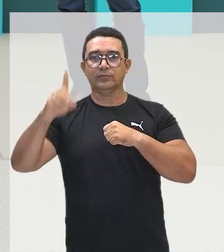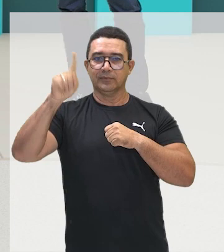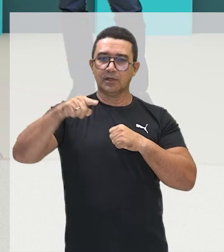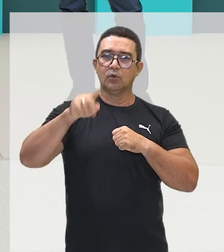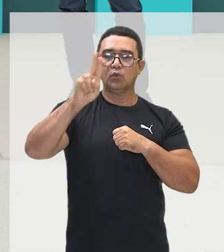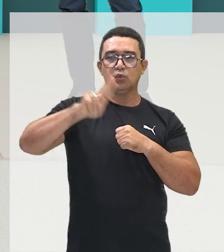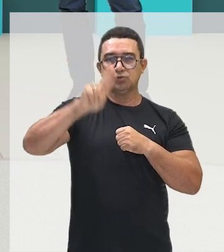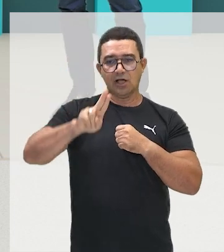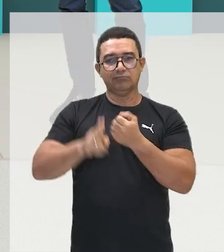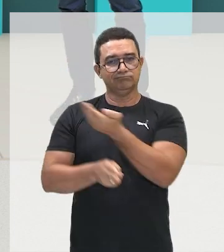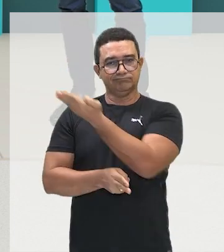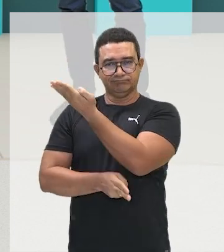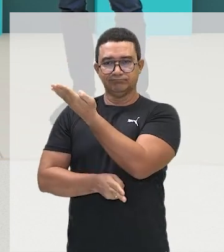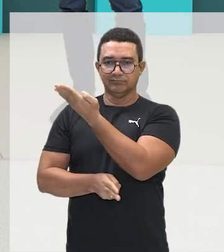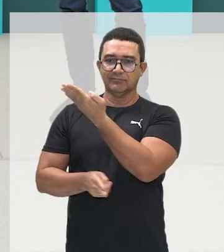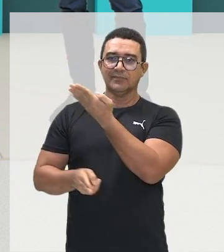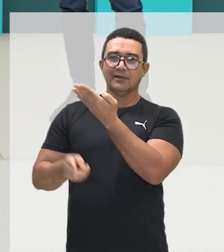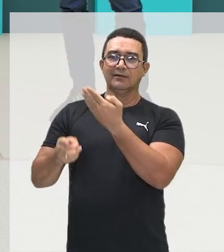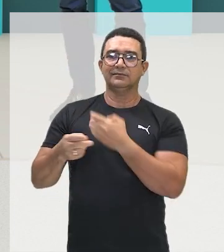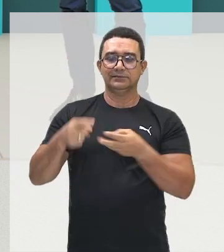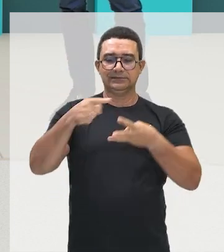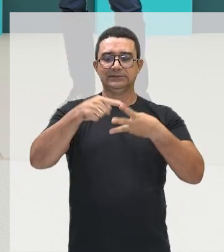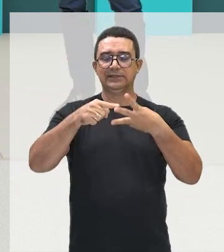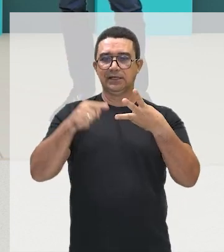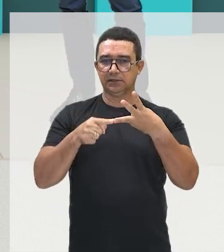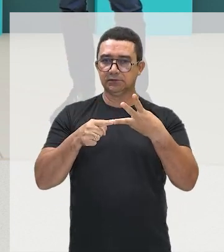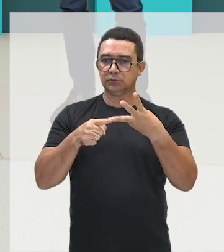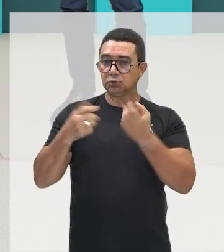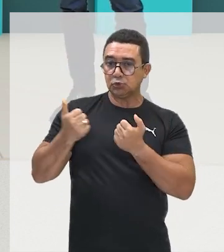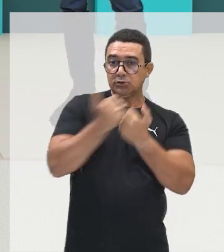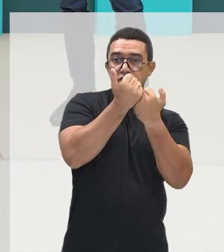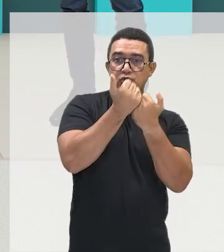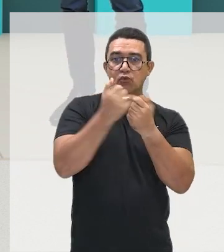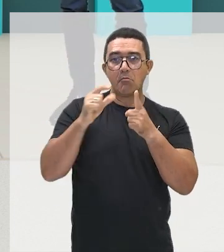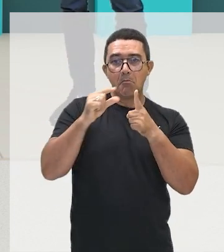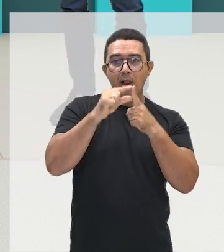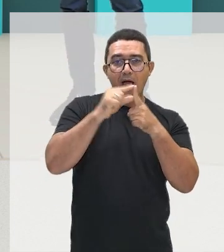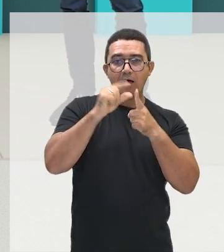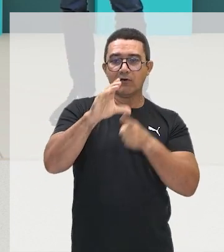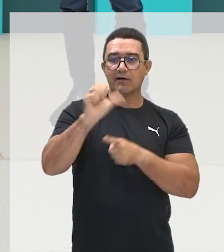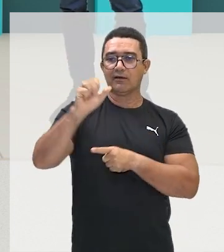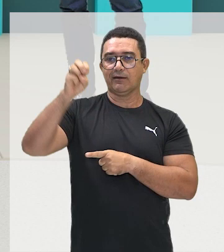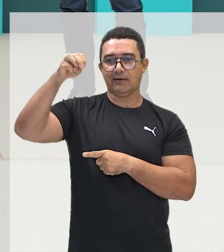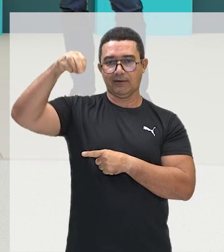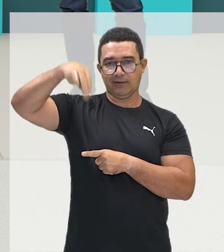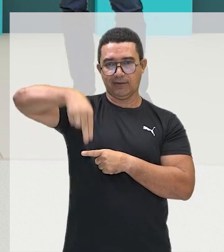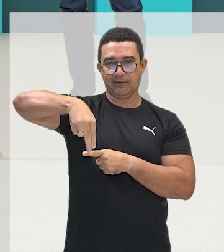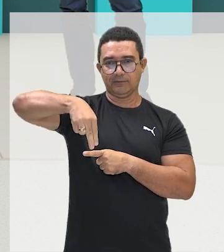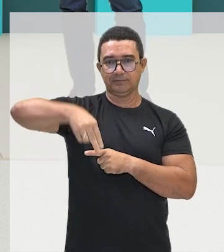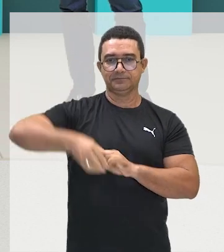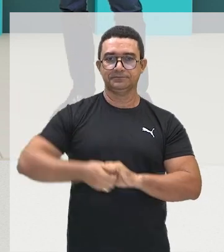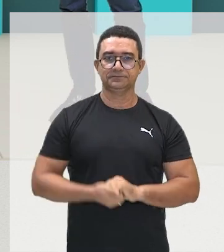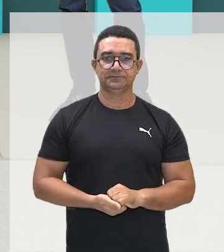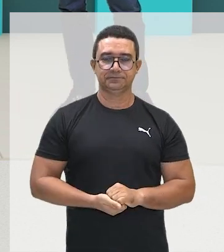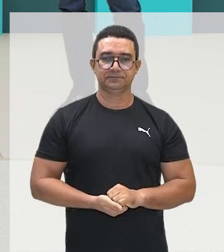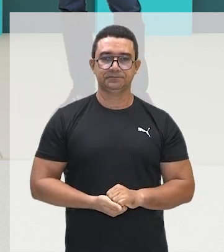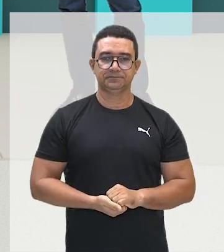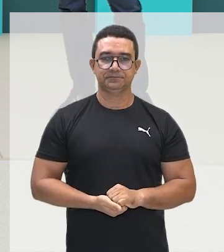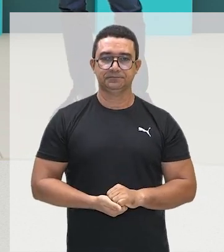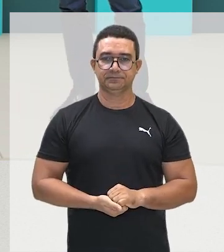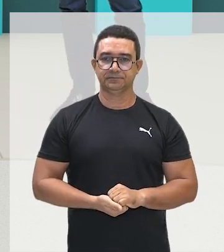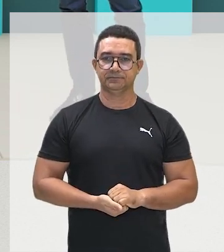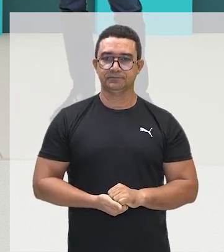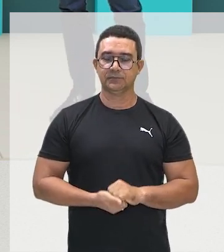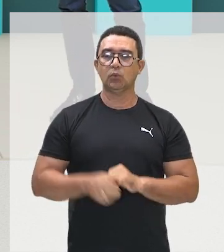may e would em substituição ao can. Use modals like could, may, would instead